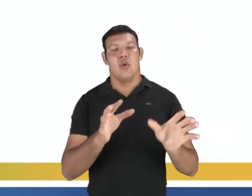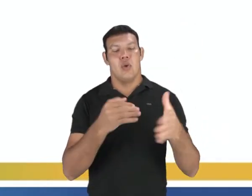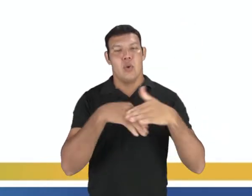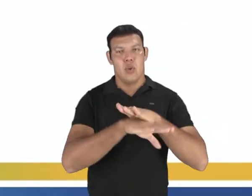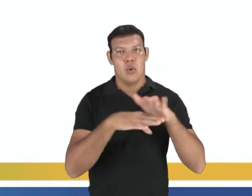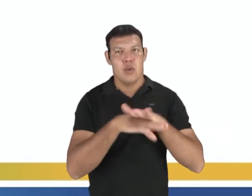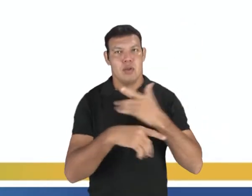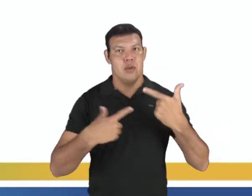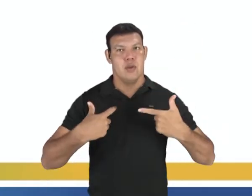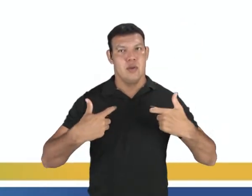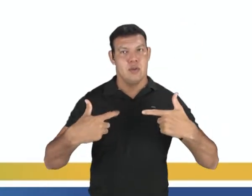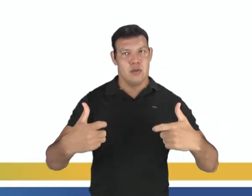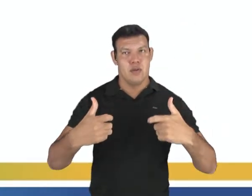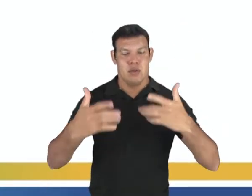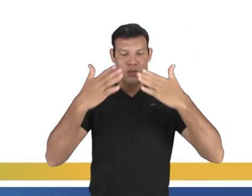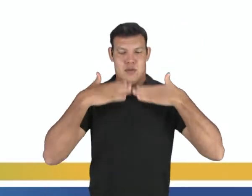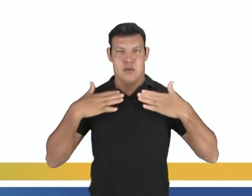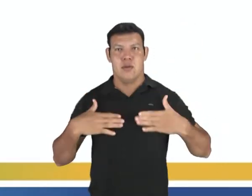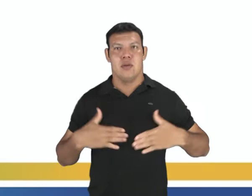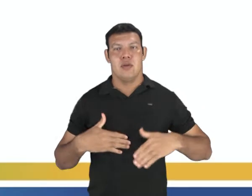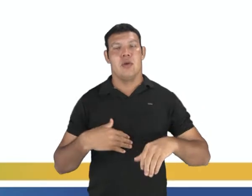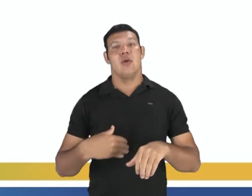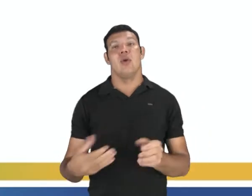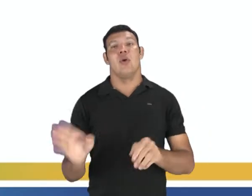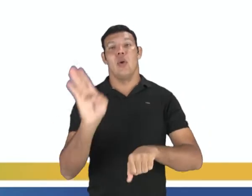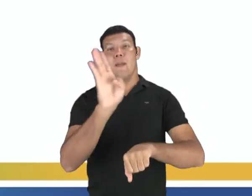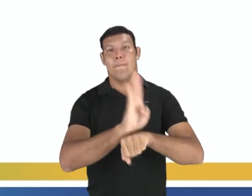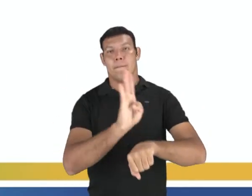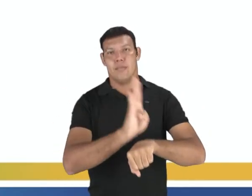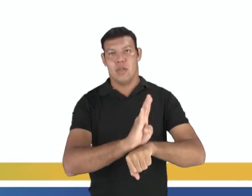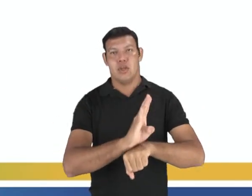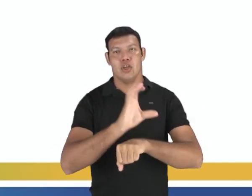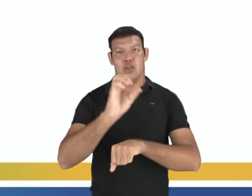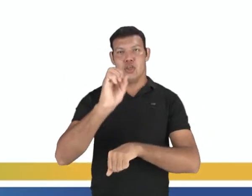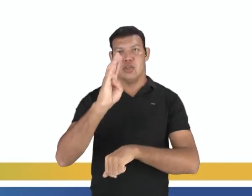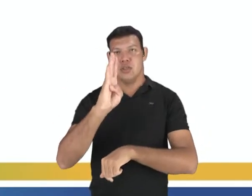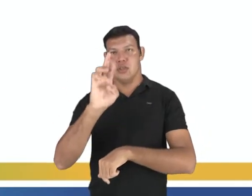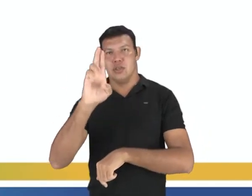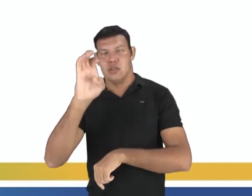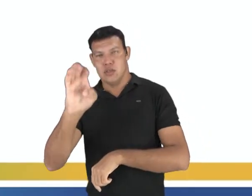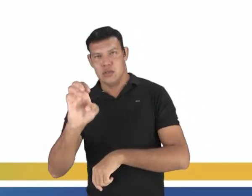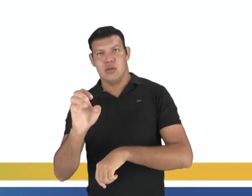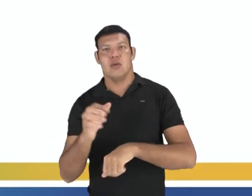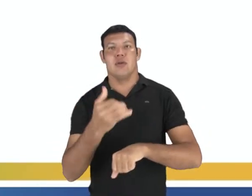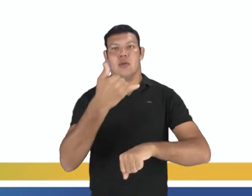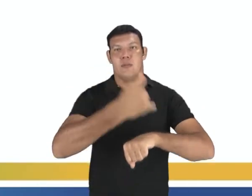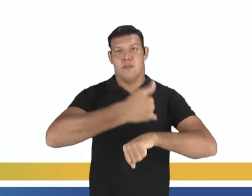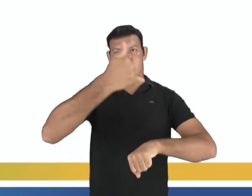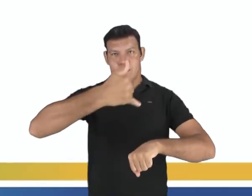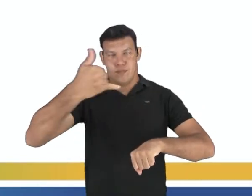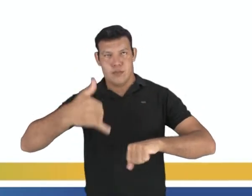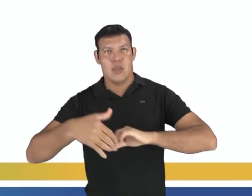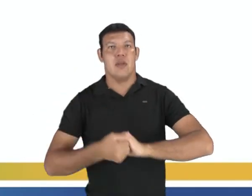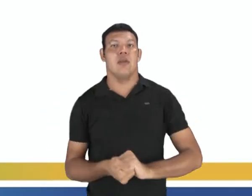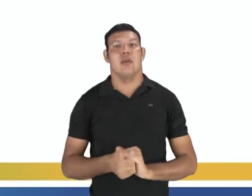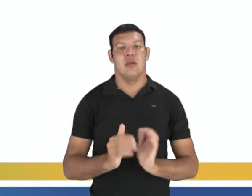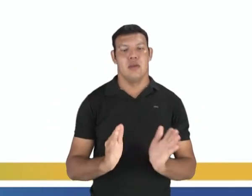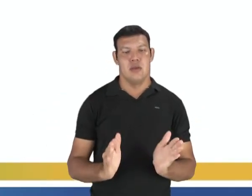colecionavam armas e armaduras com cobre e ferro, e aí tinha também aí a produção de artesanatos, né, com